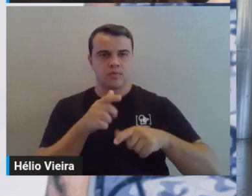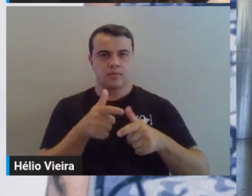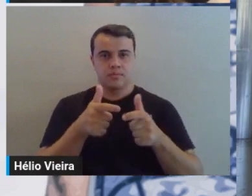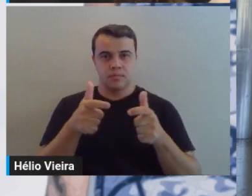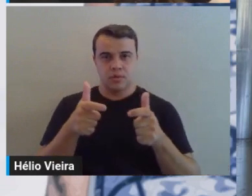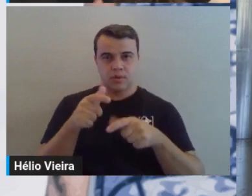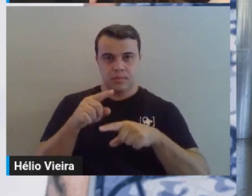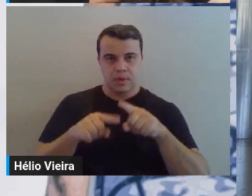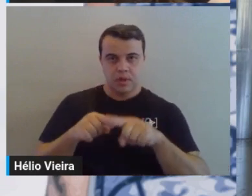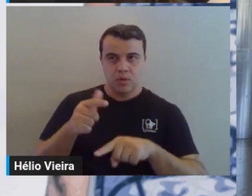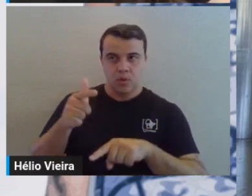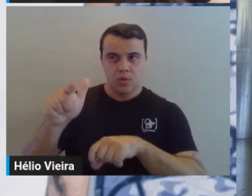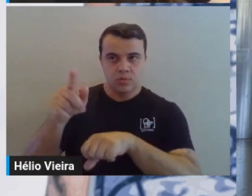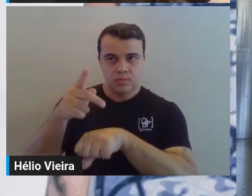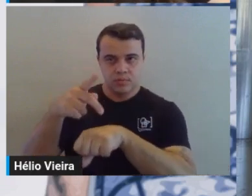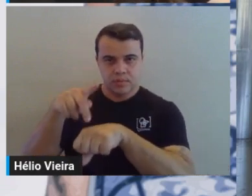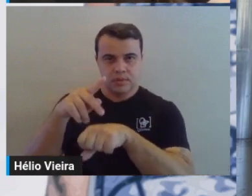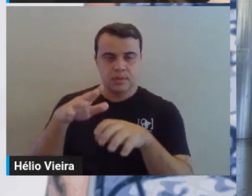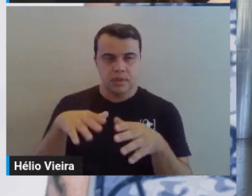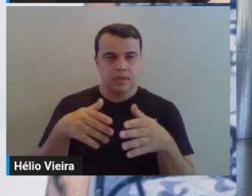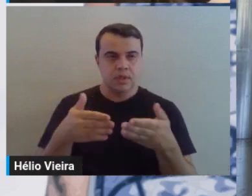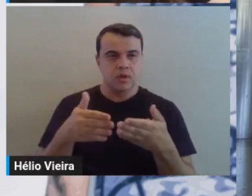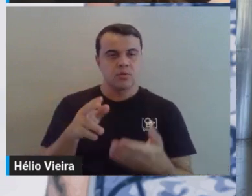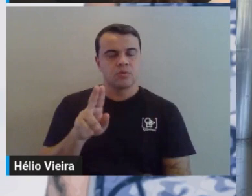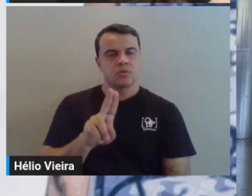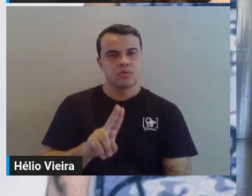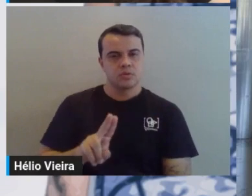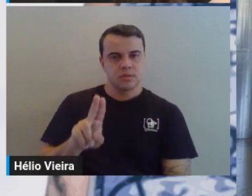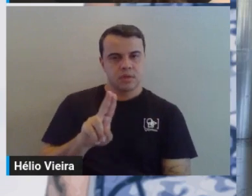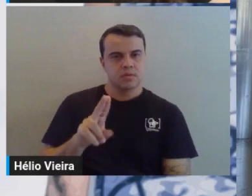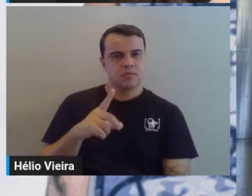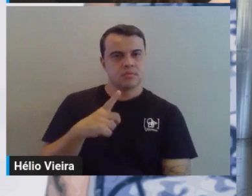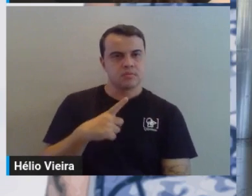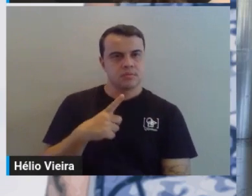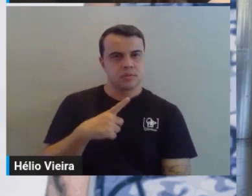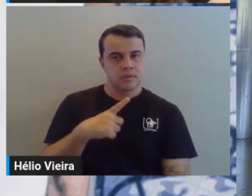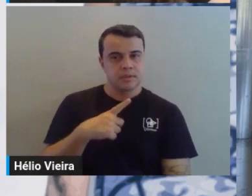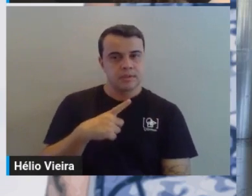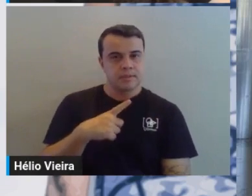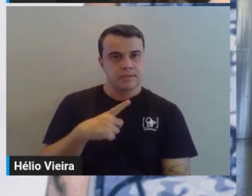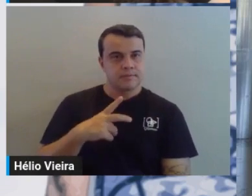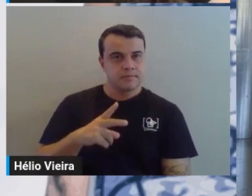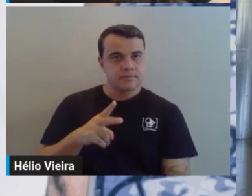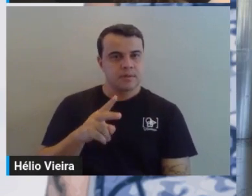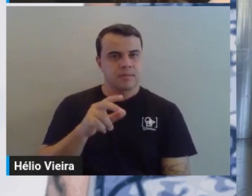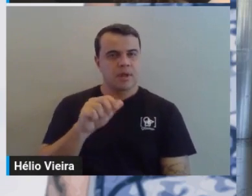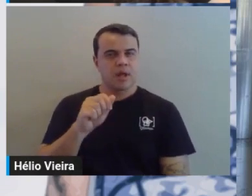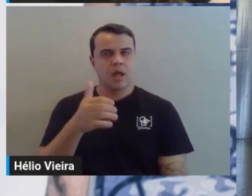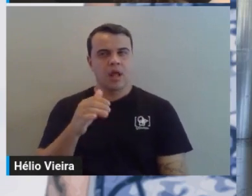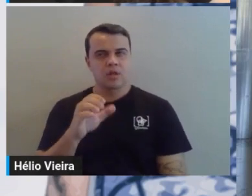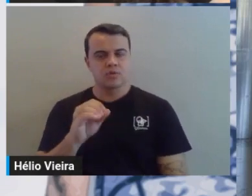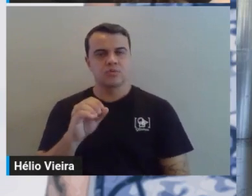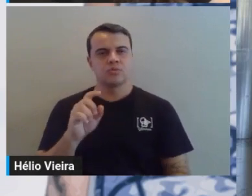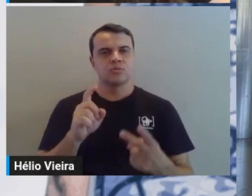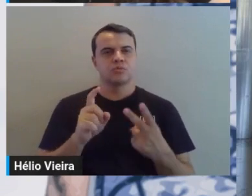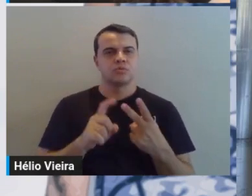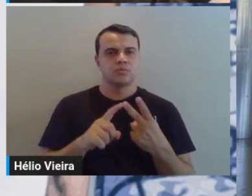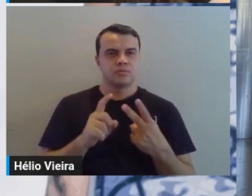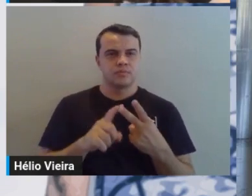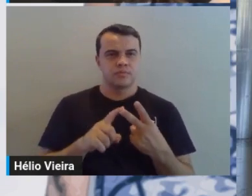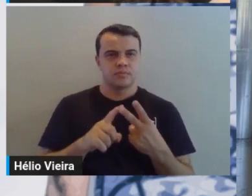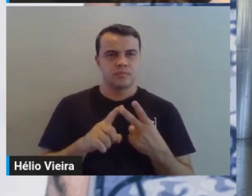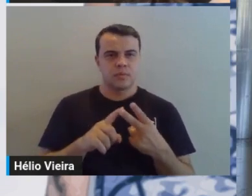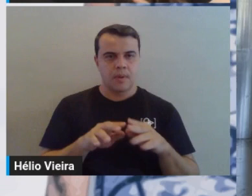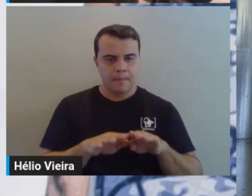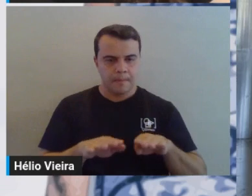materiais importados. Então, a utilização do aço inoxidável, o